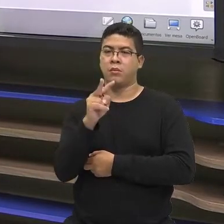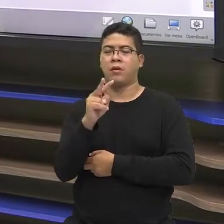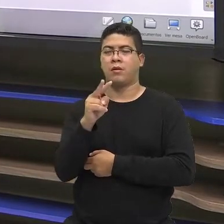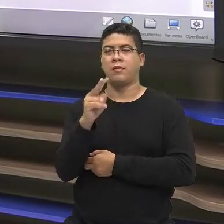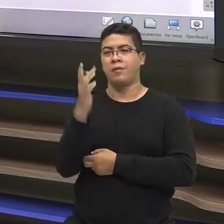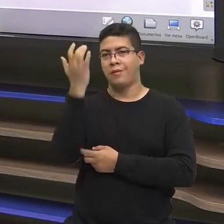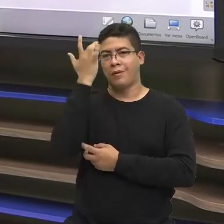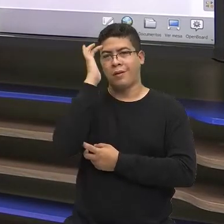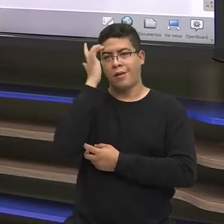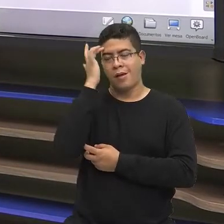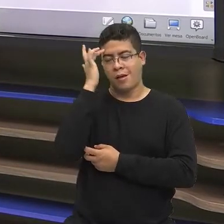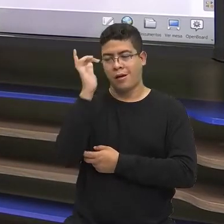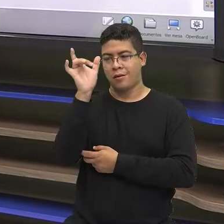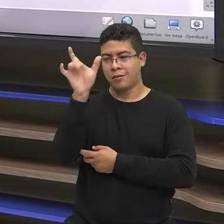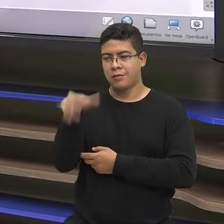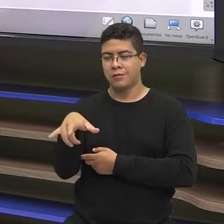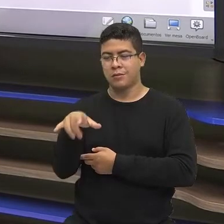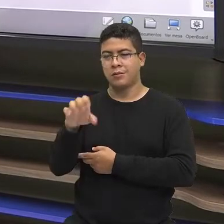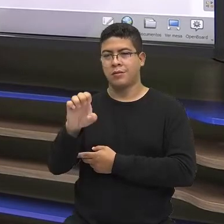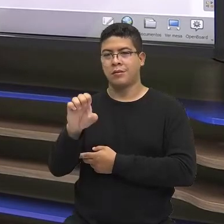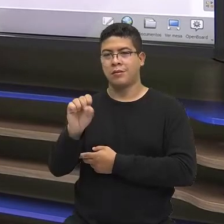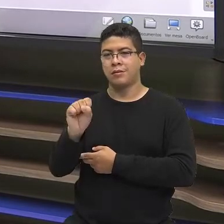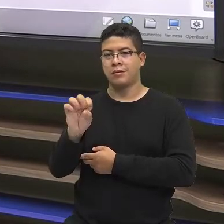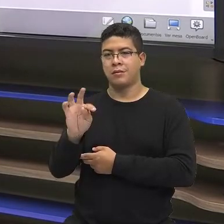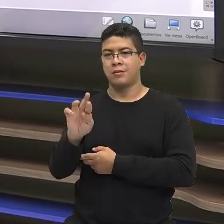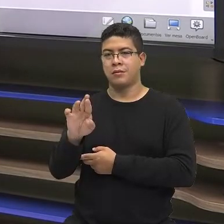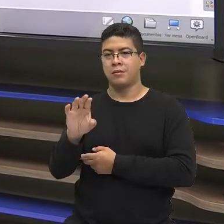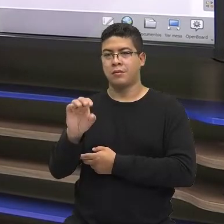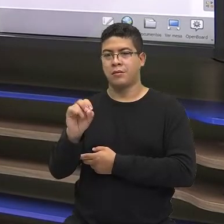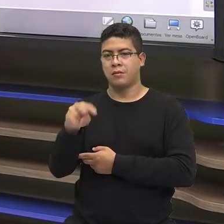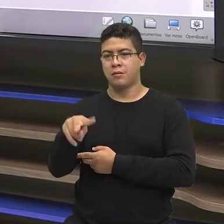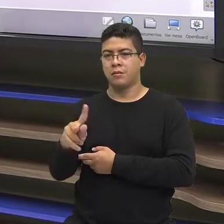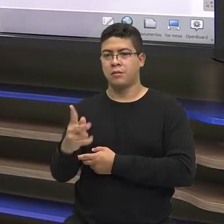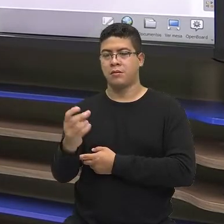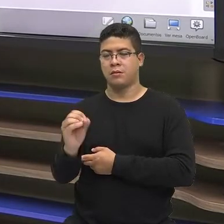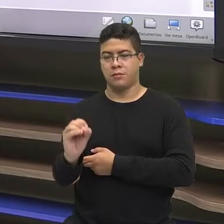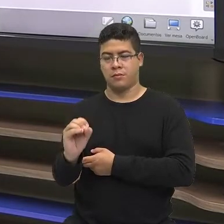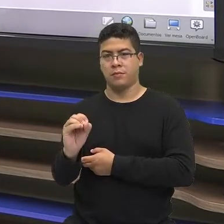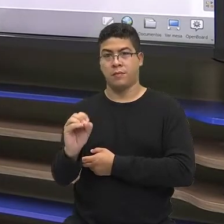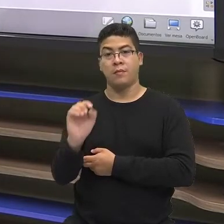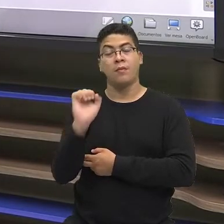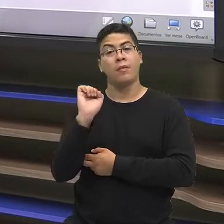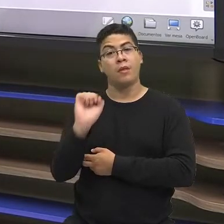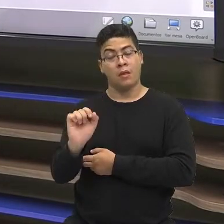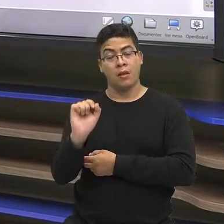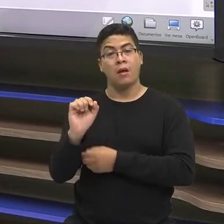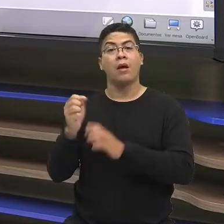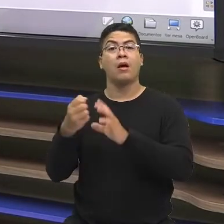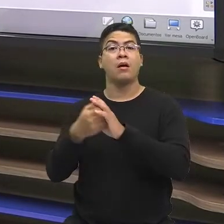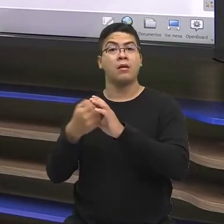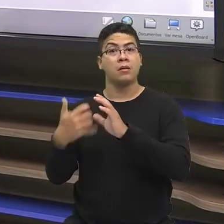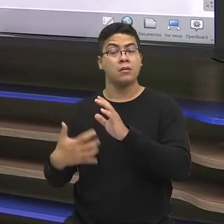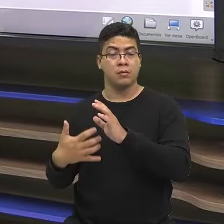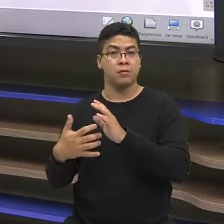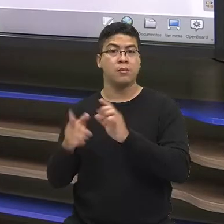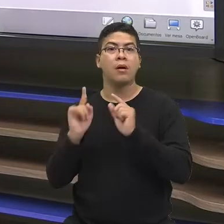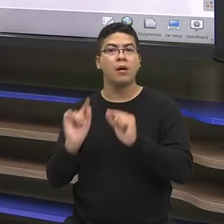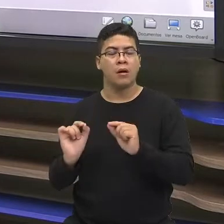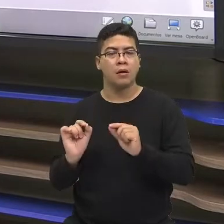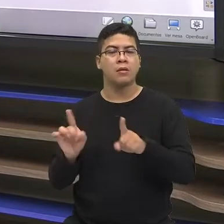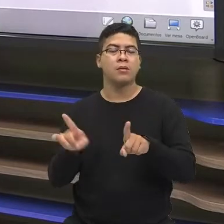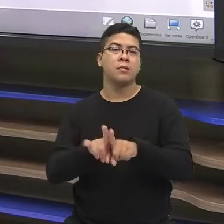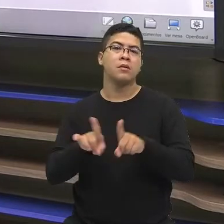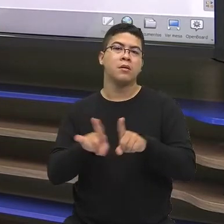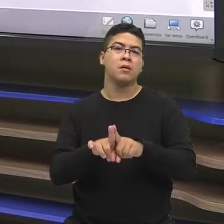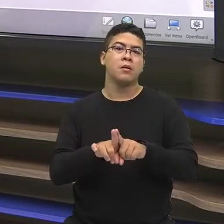pessoa estranha. Estranho é uma característica da pessoa, um adjetivo. Mas ele pode tanto ser um adjetivo, como ele pode também